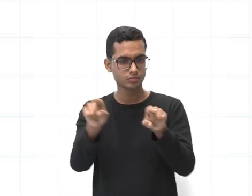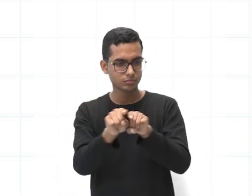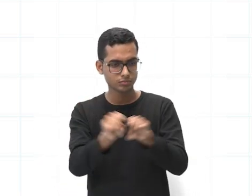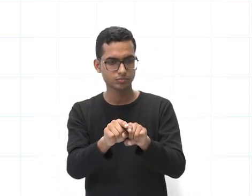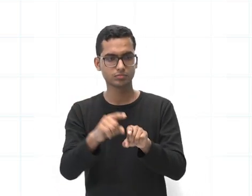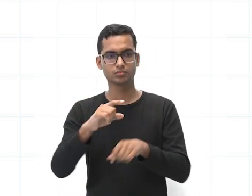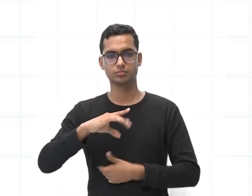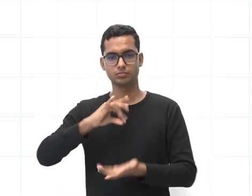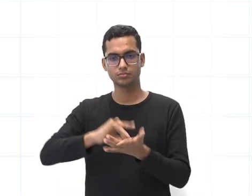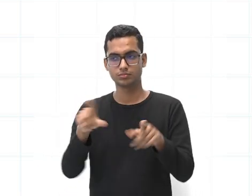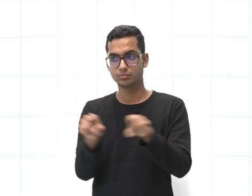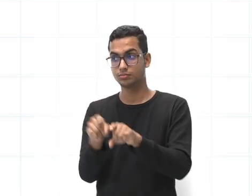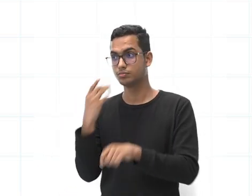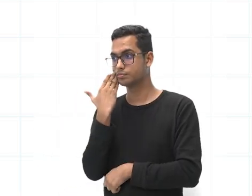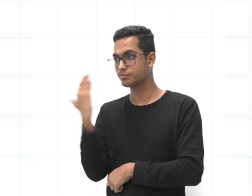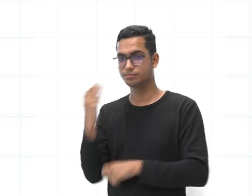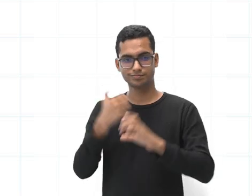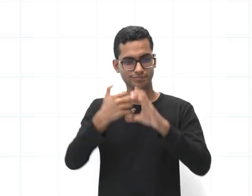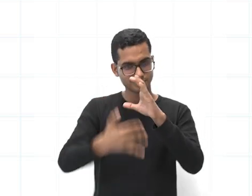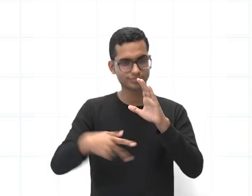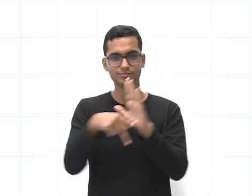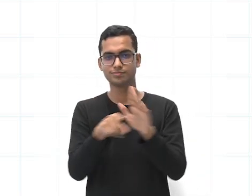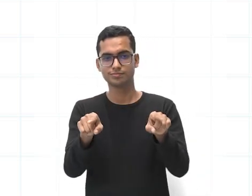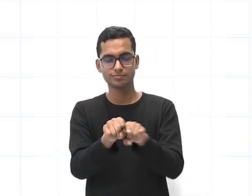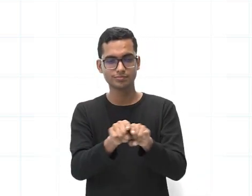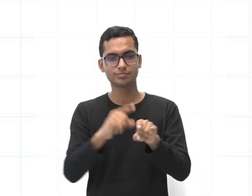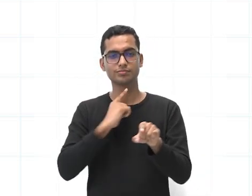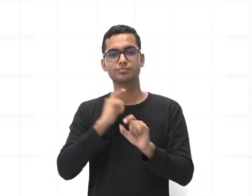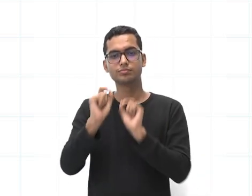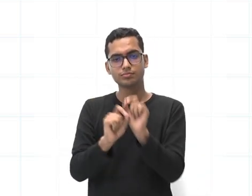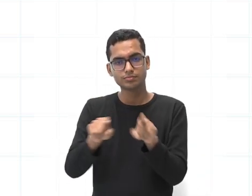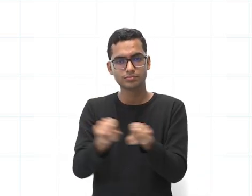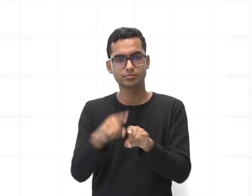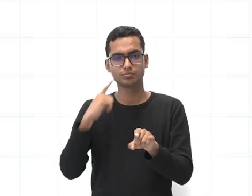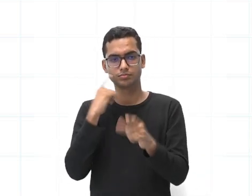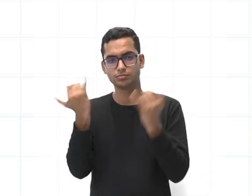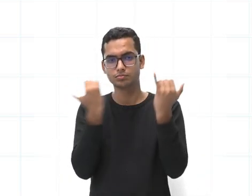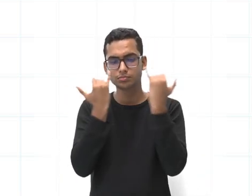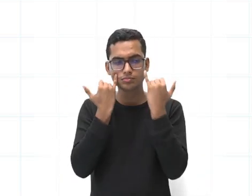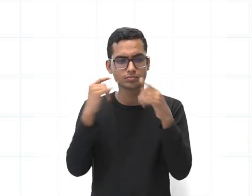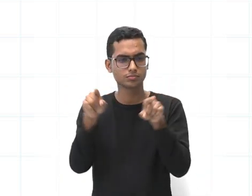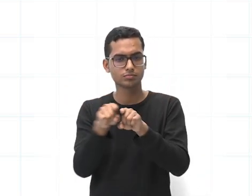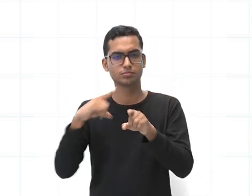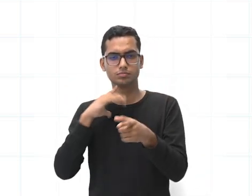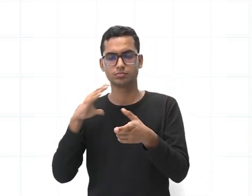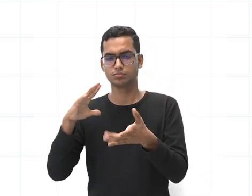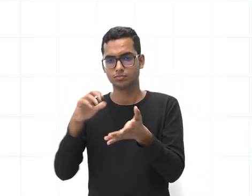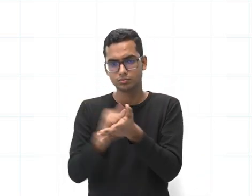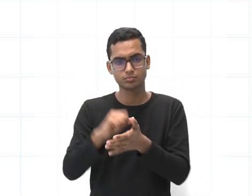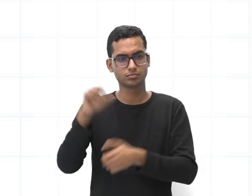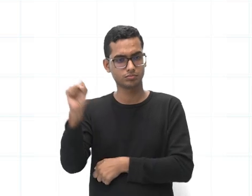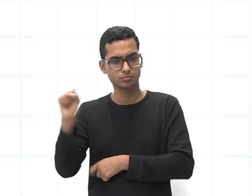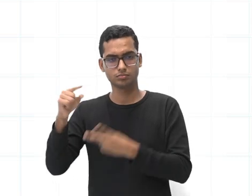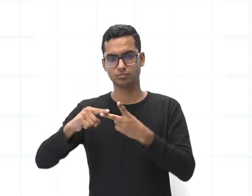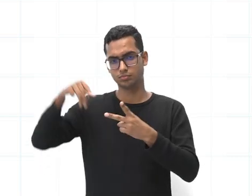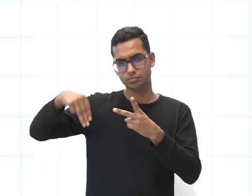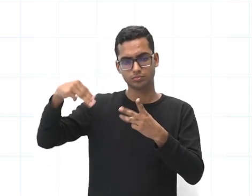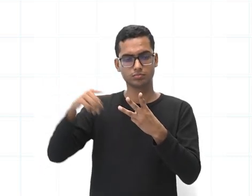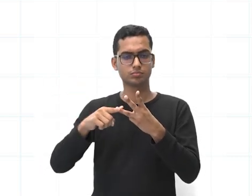modalidades que se caracterizam por comparar os resultados registrados em segundos, metros